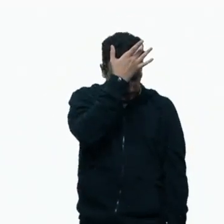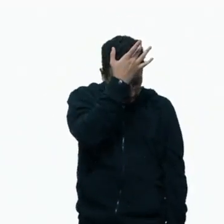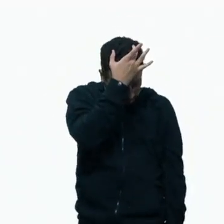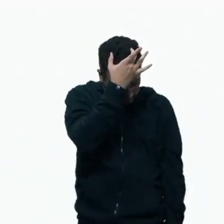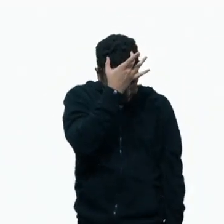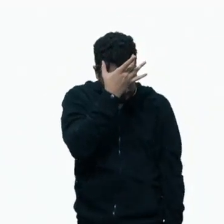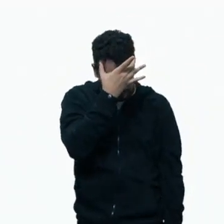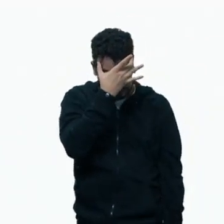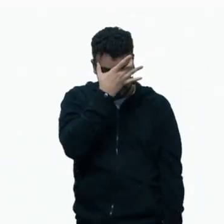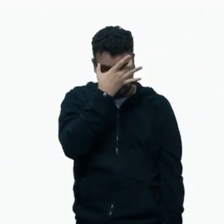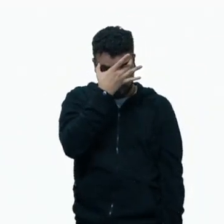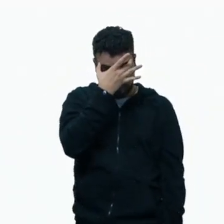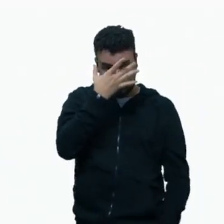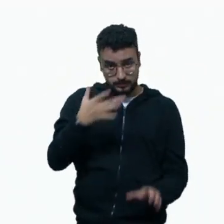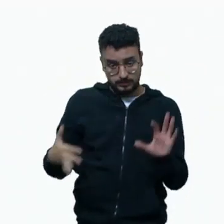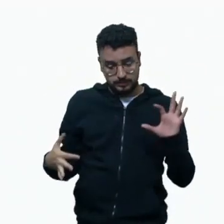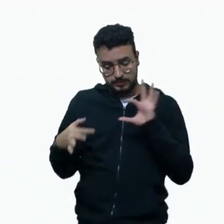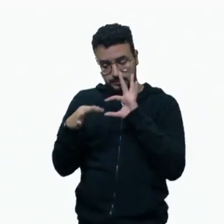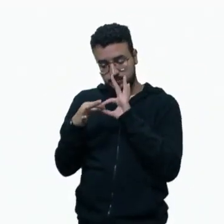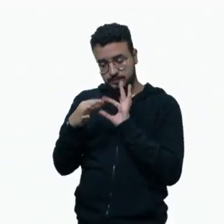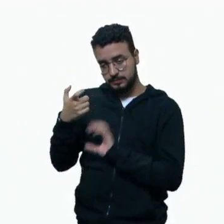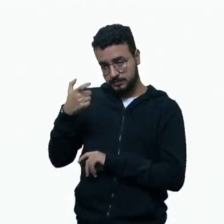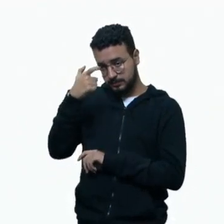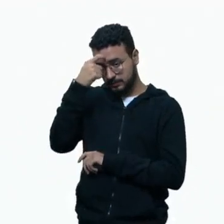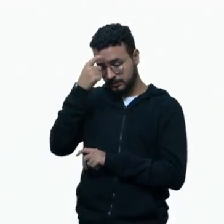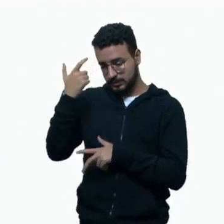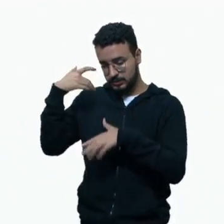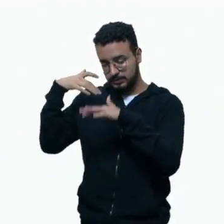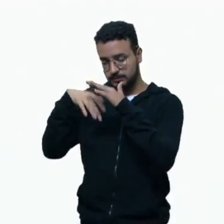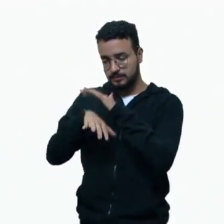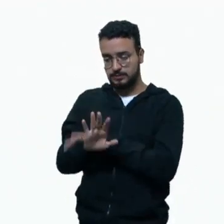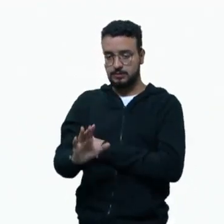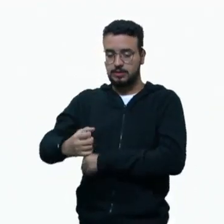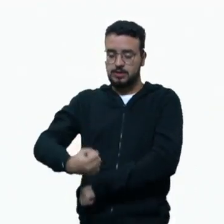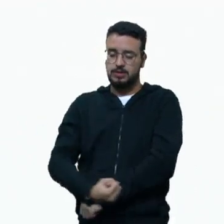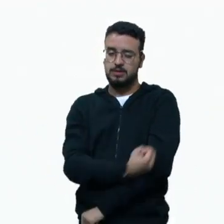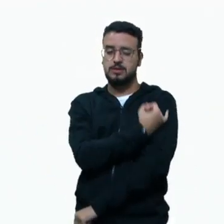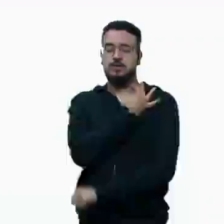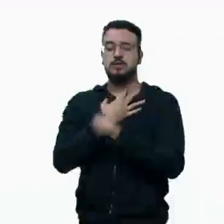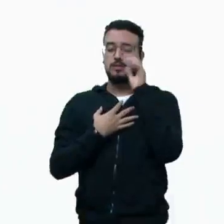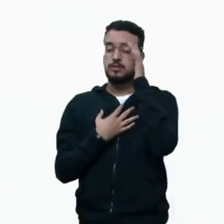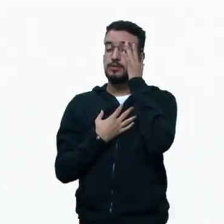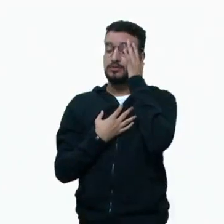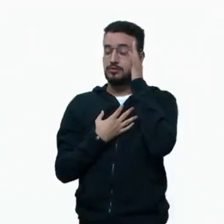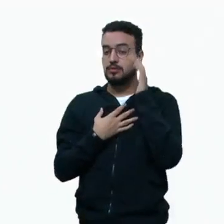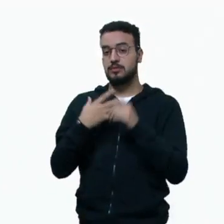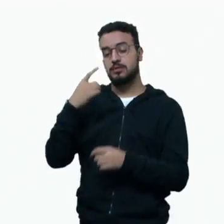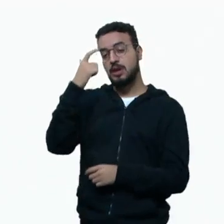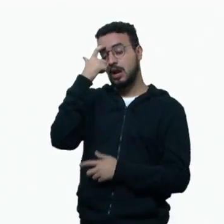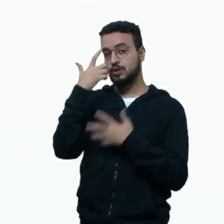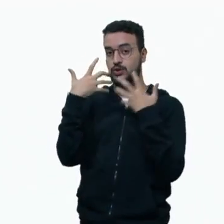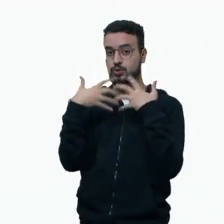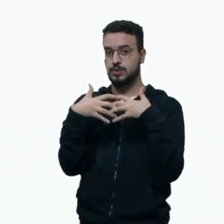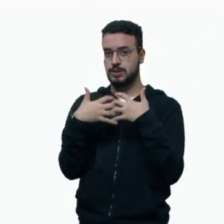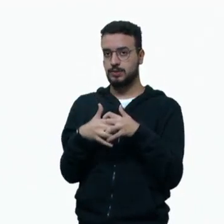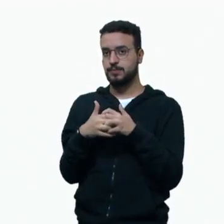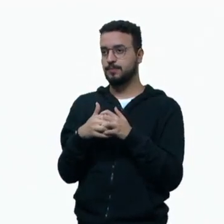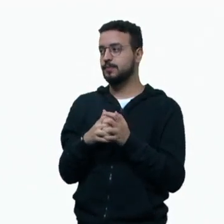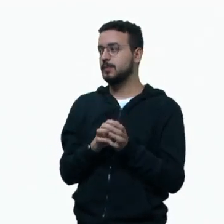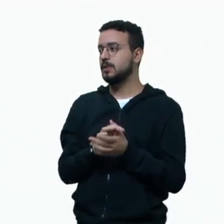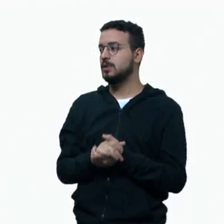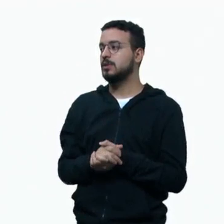o lobo relacionado à memória, emoções e raciocínio. O lobo parietal, é por isso que eu vou riscar de